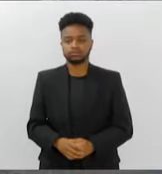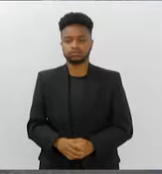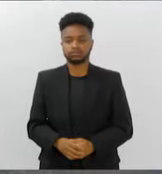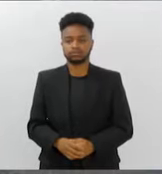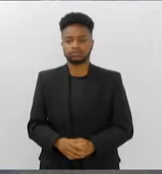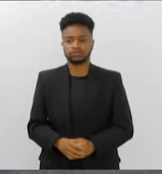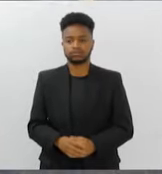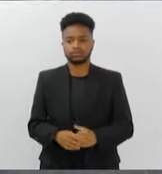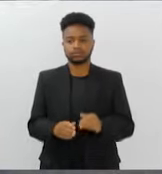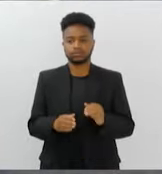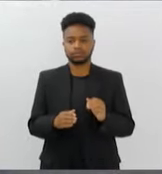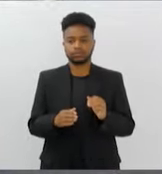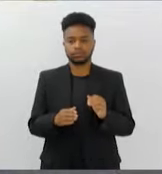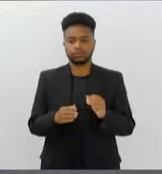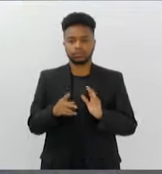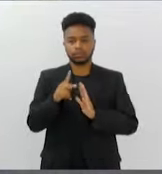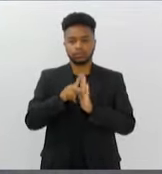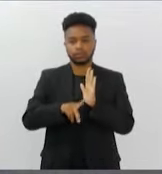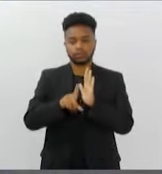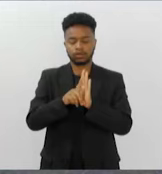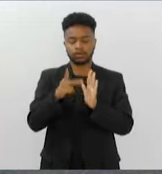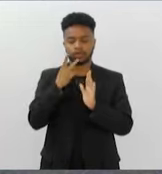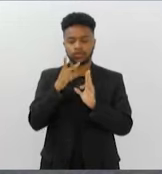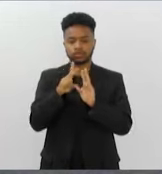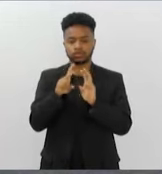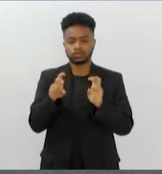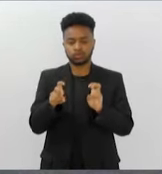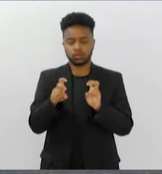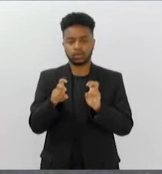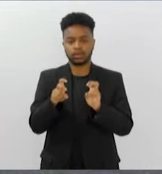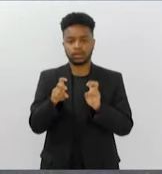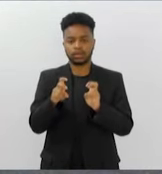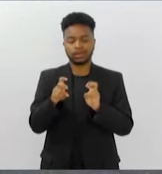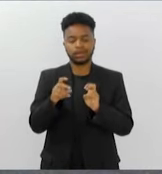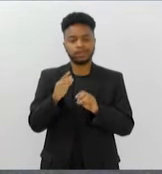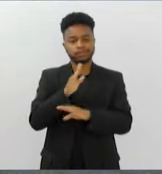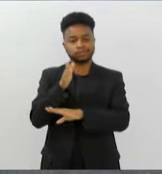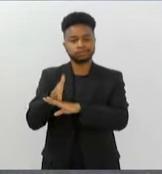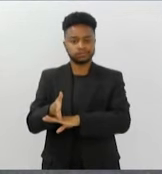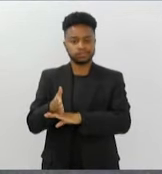Presente projeto fala do combate análogo à escravidão,